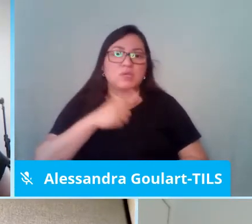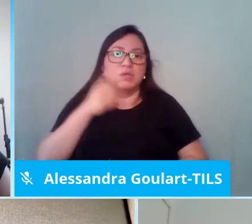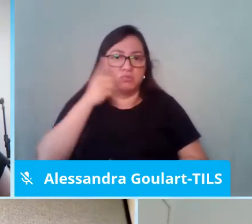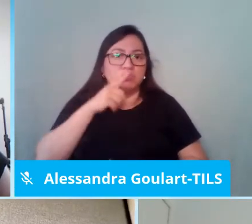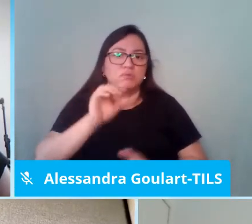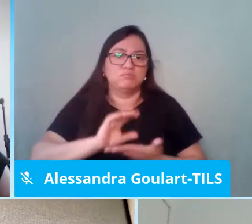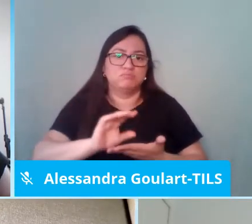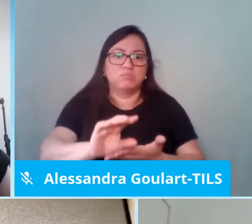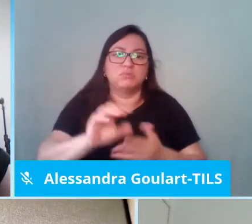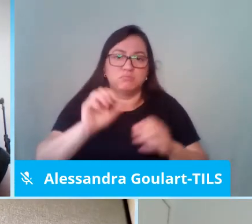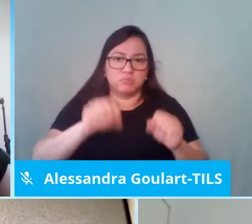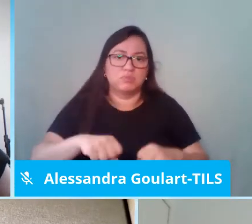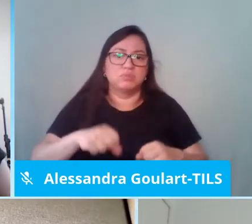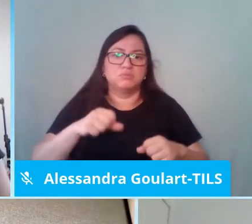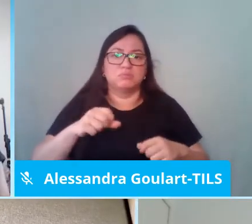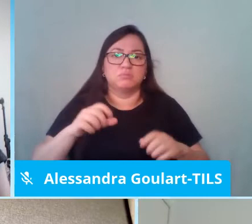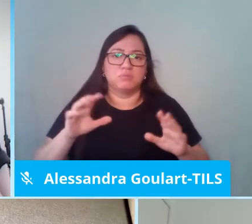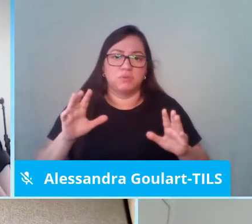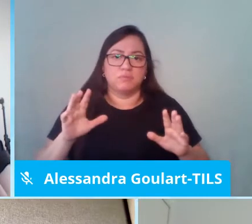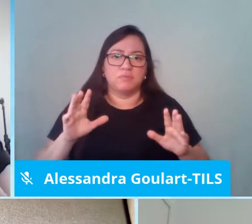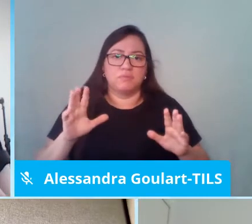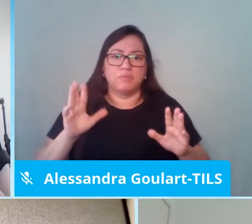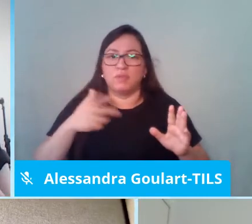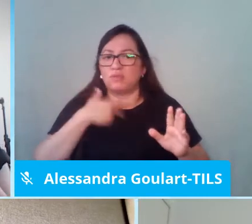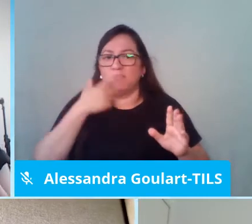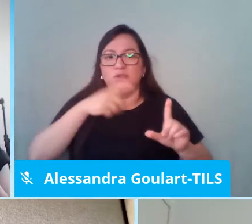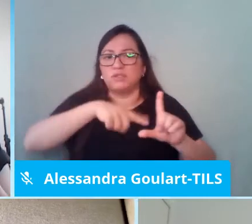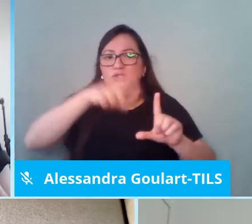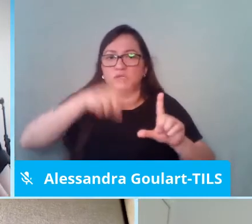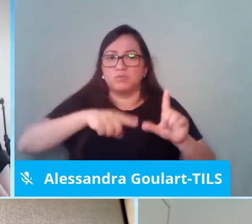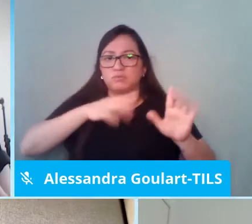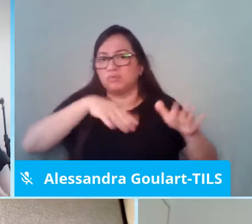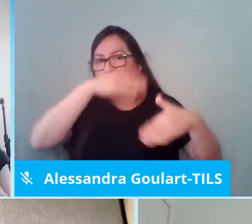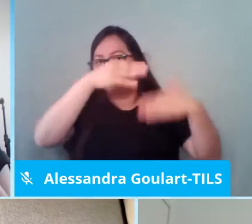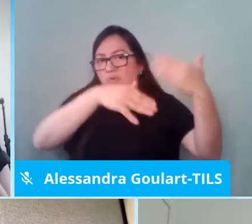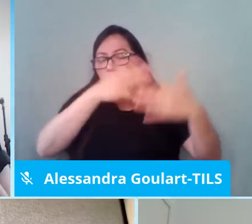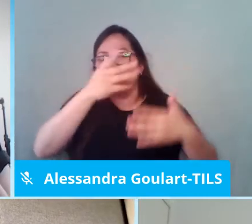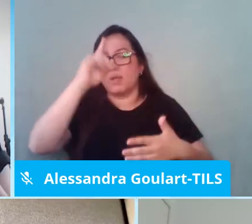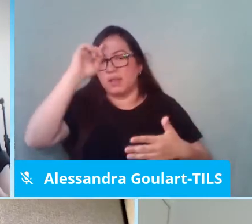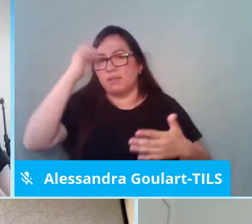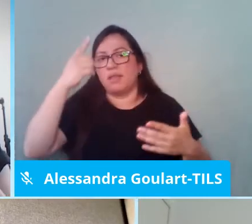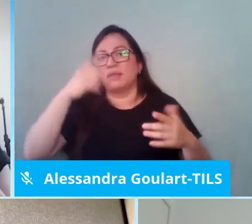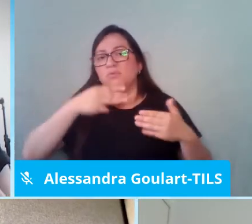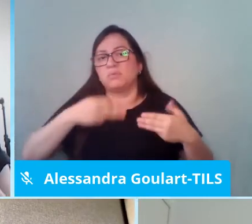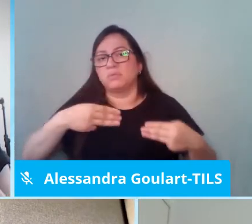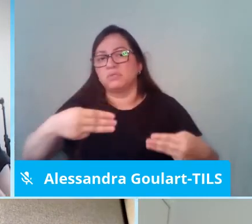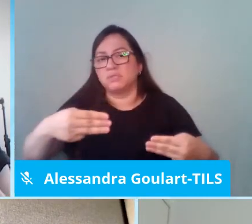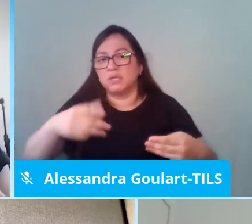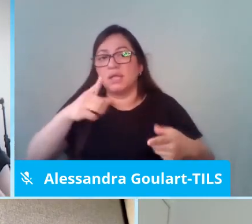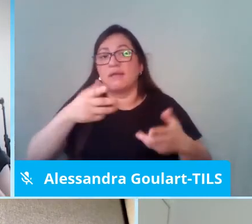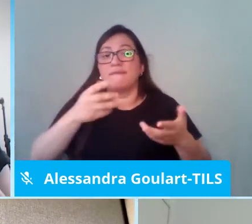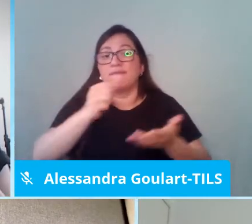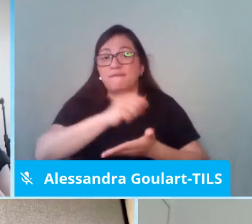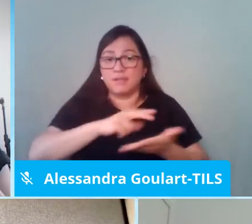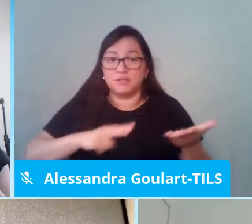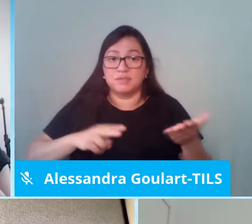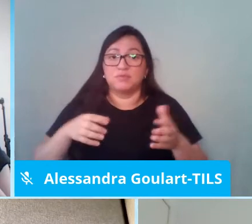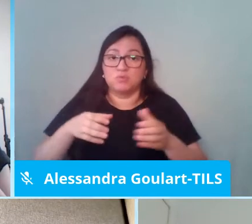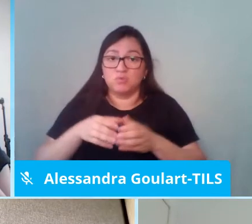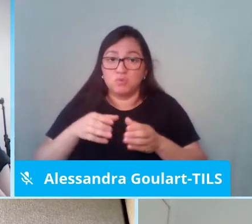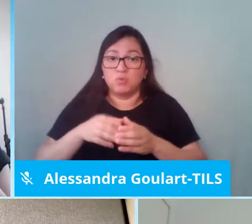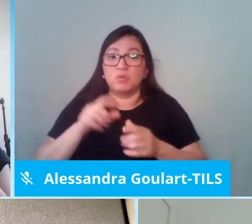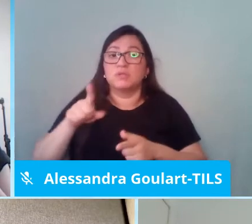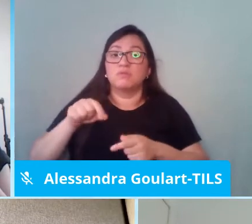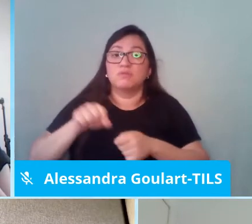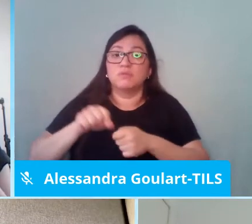A gente está falando de recurso de um indicador de desempenho. Qual é a ideia do Ministério? É avaliar as equipes pelo que elas